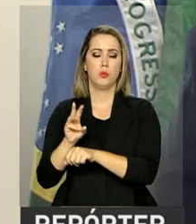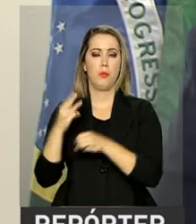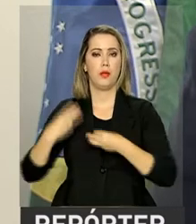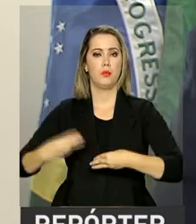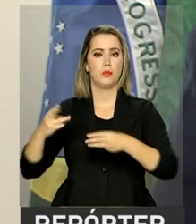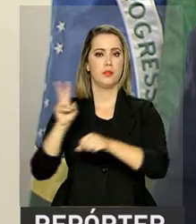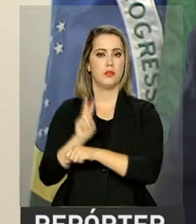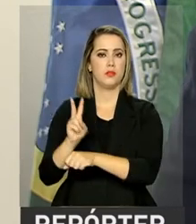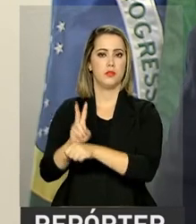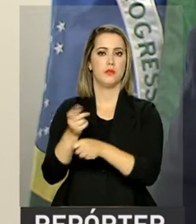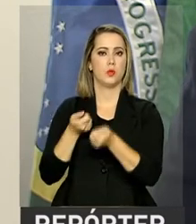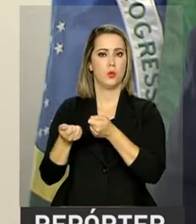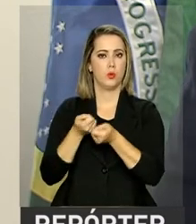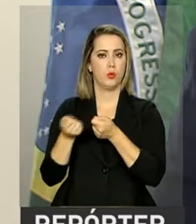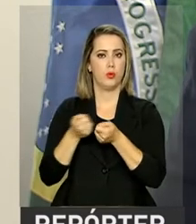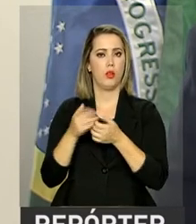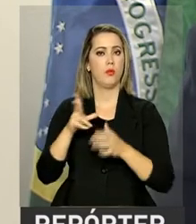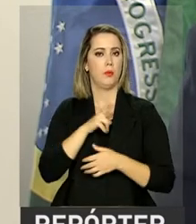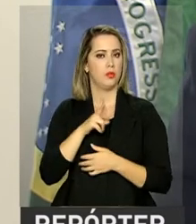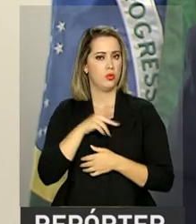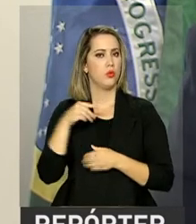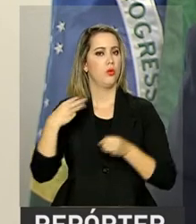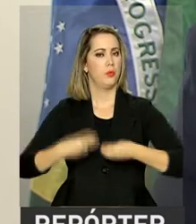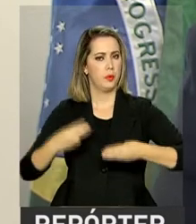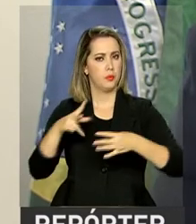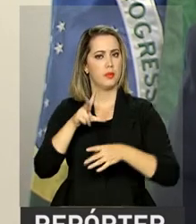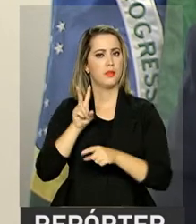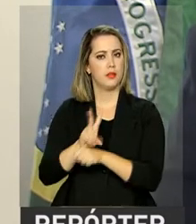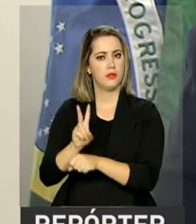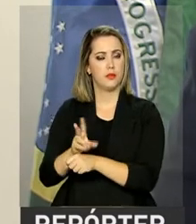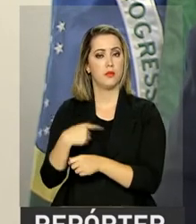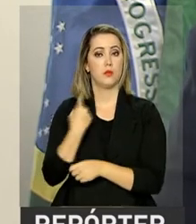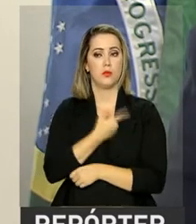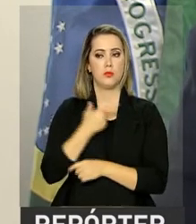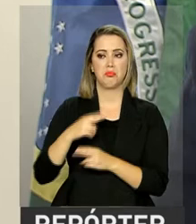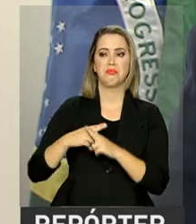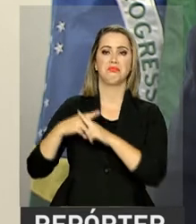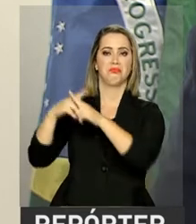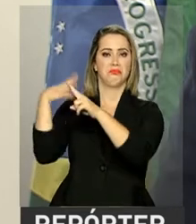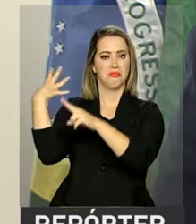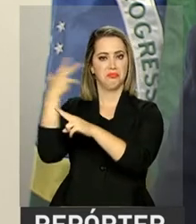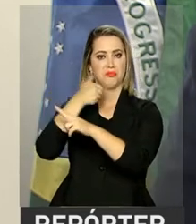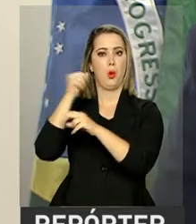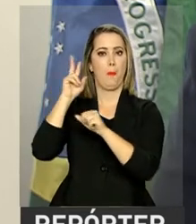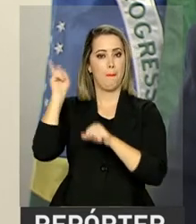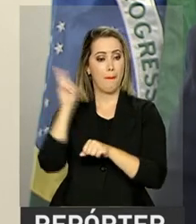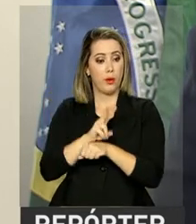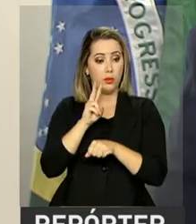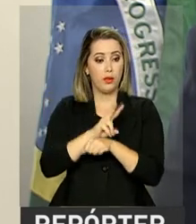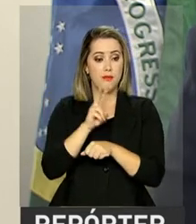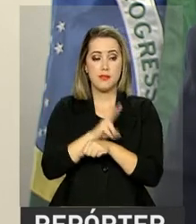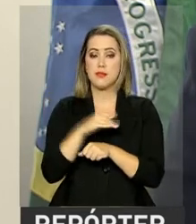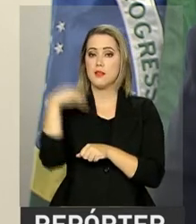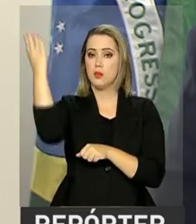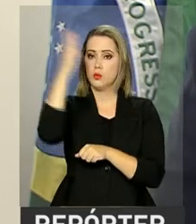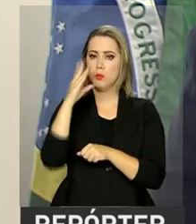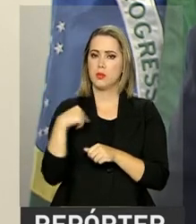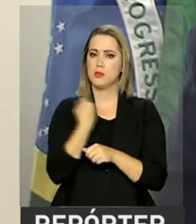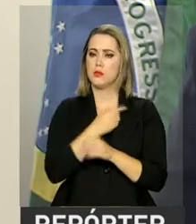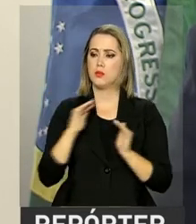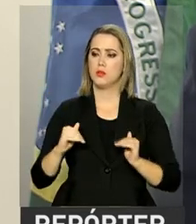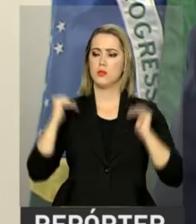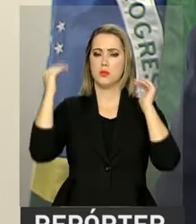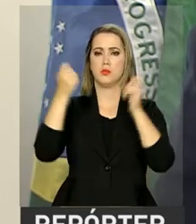controlado pelo ministério da defesa então nós temos aí um gigante protegendo brasil nossa soberania nossa